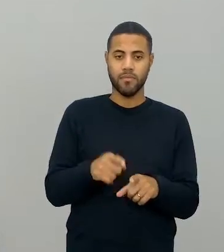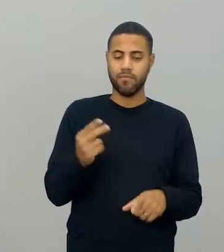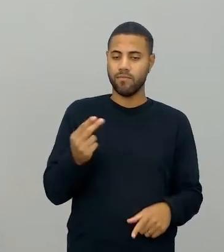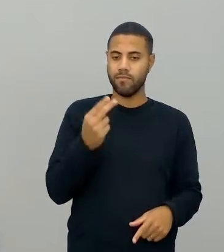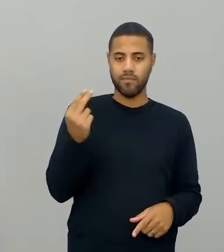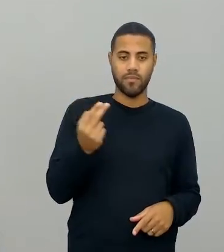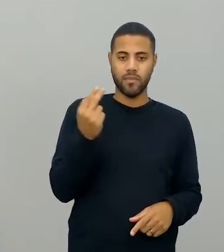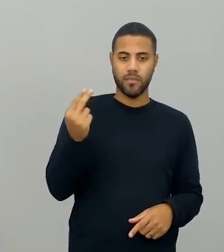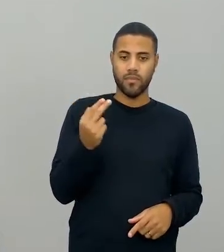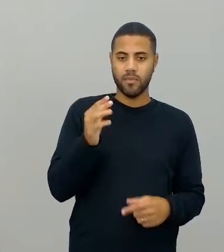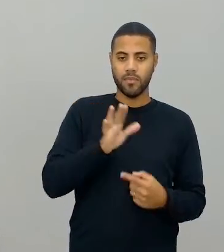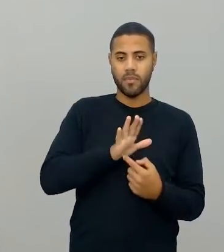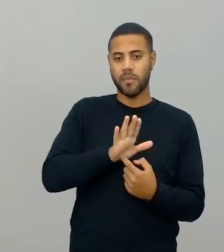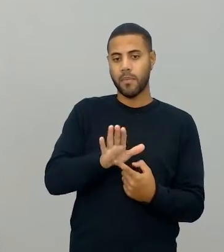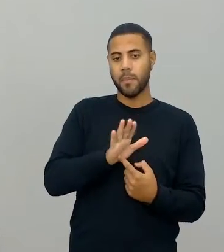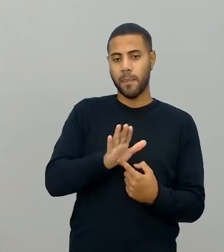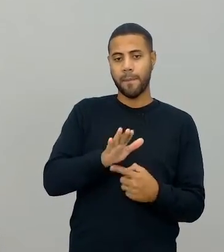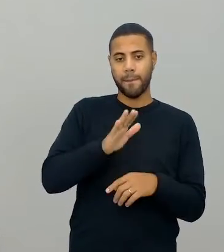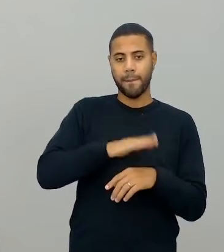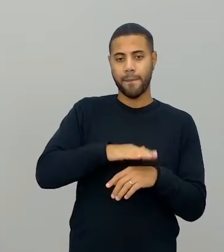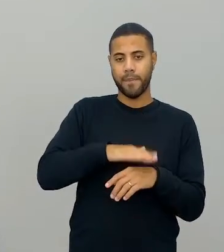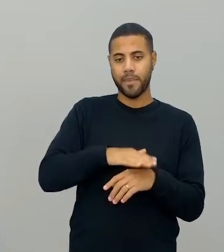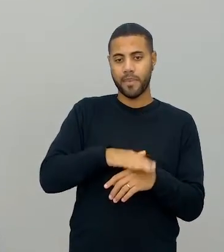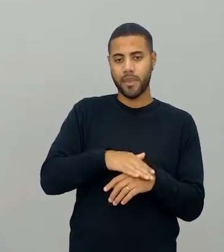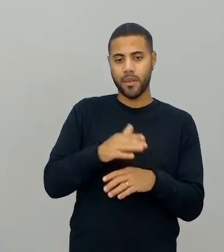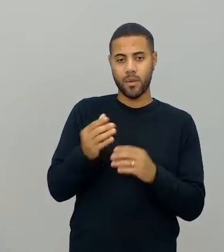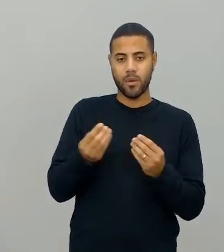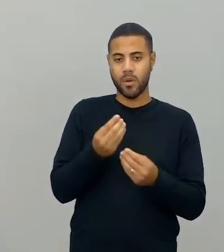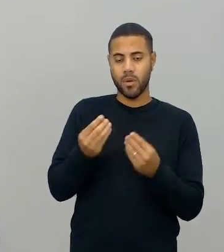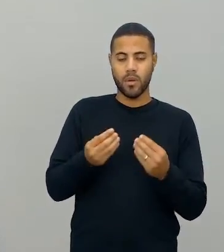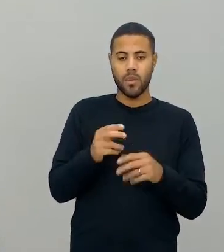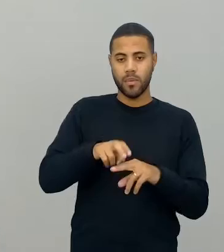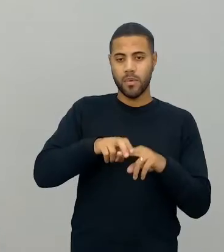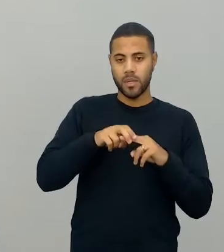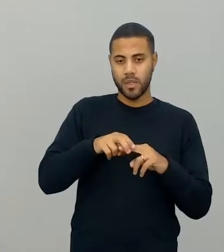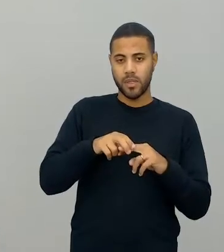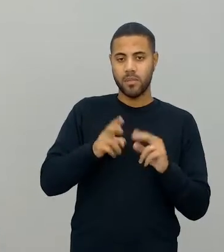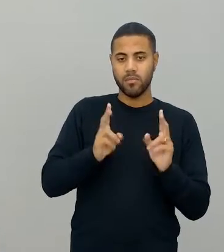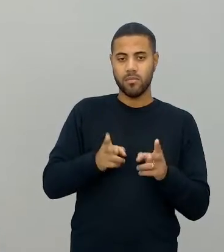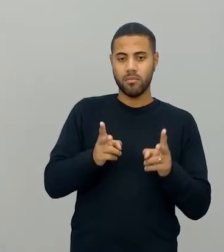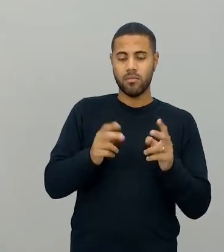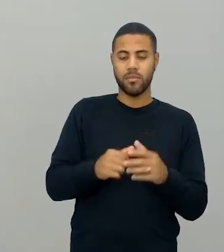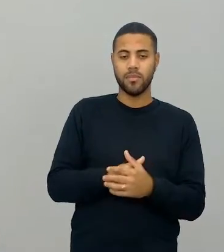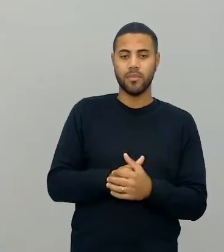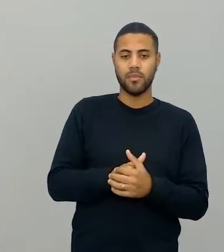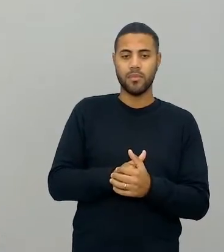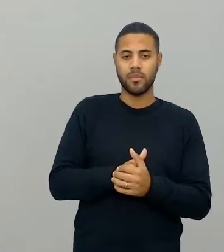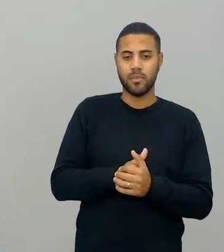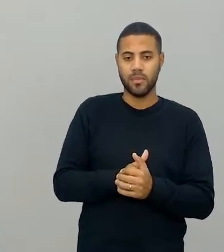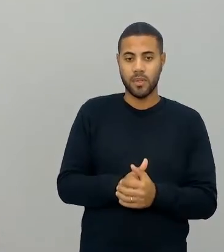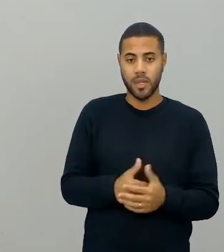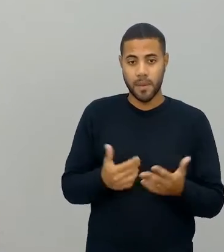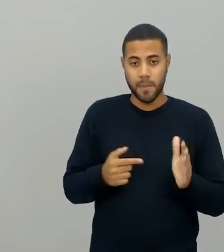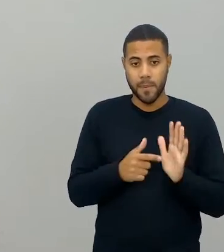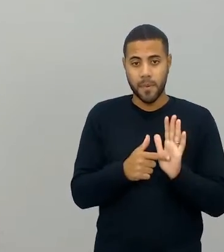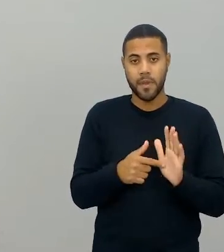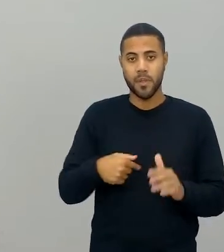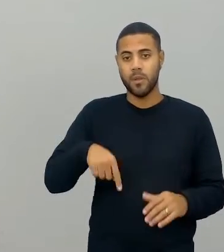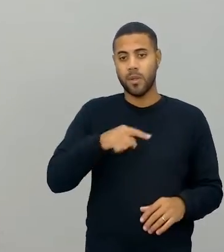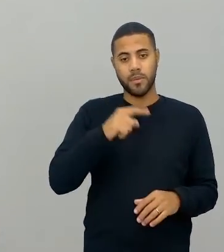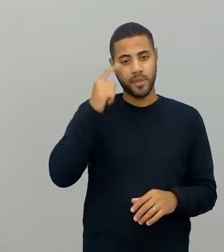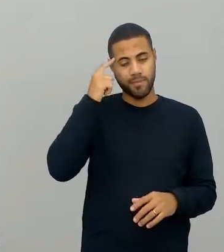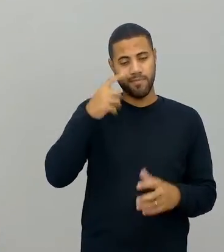dá para degradar isso no tempo que leva, e é por isso que vai acumulando. Então, é uma questão, né, que a gente